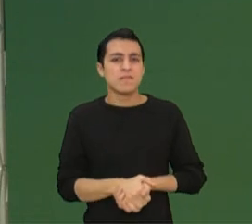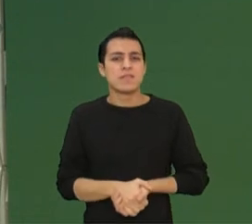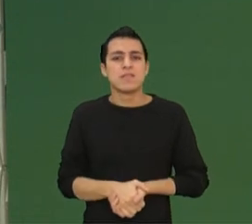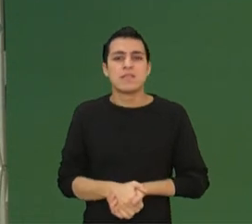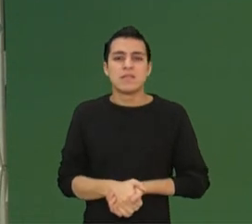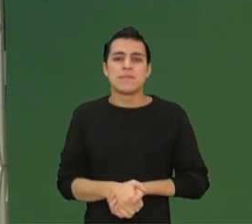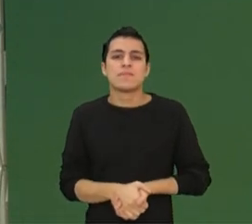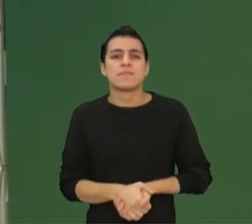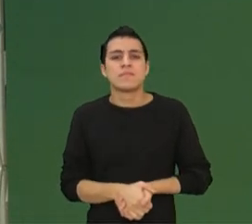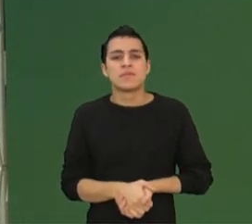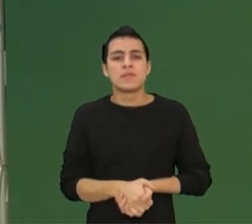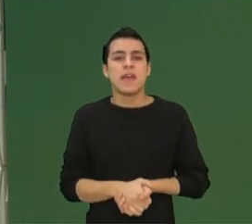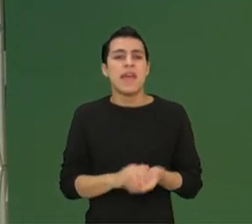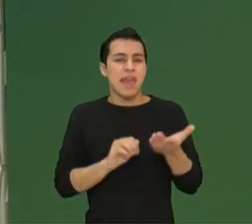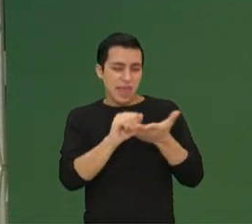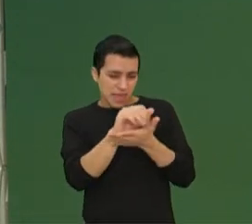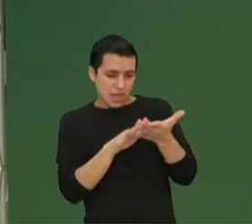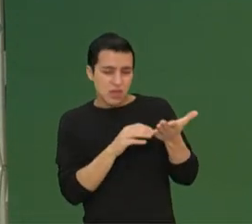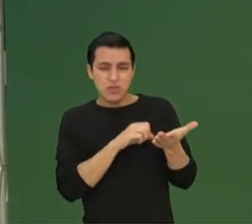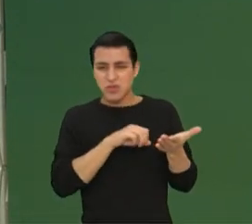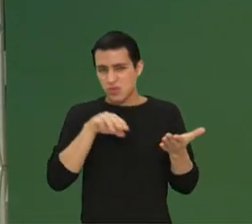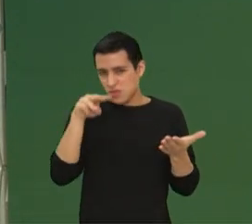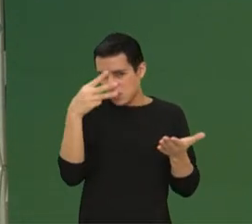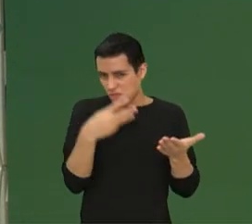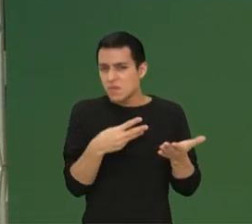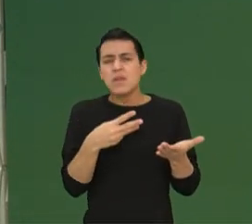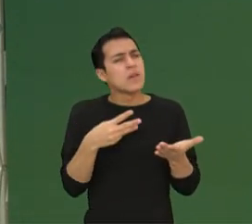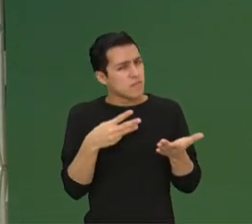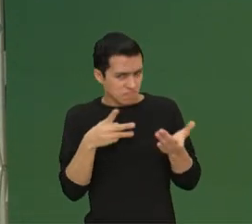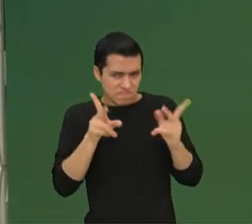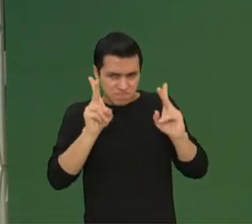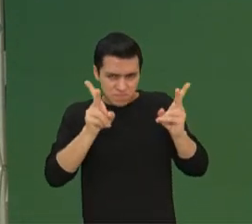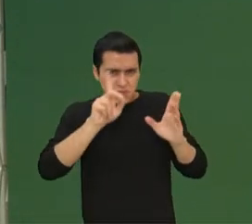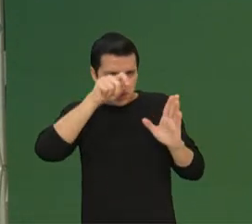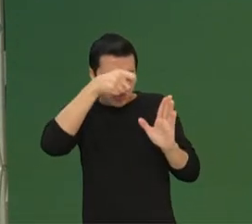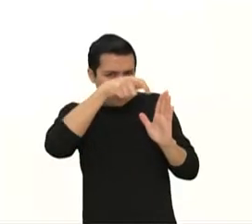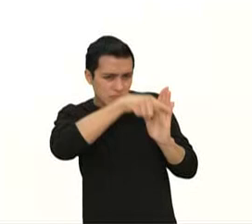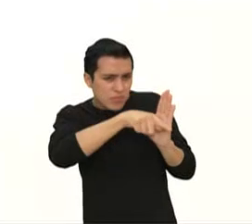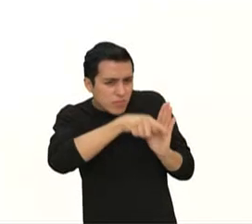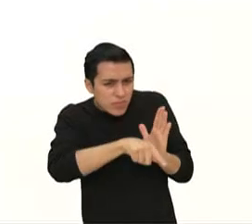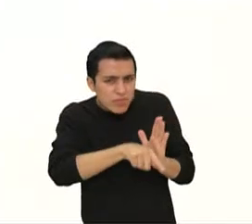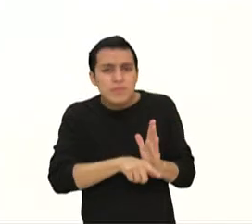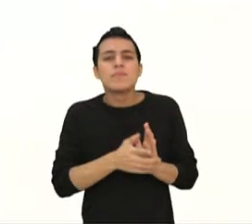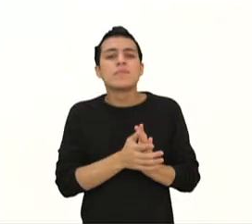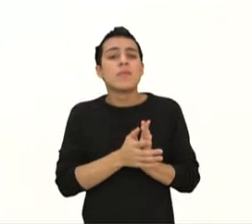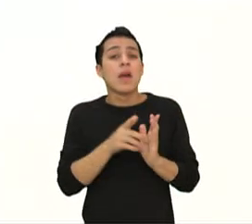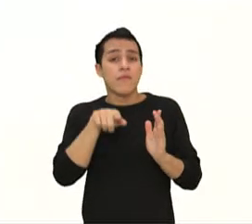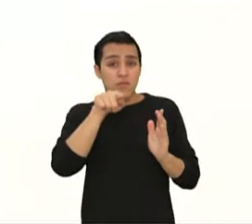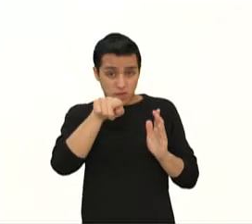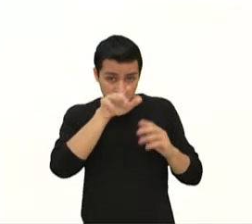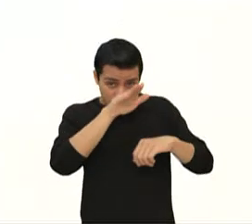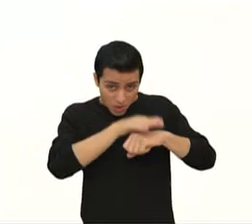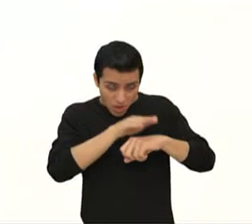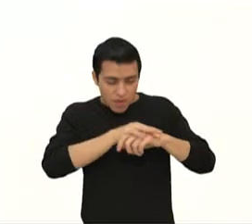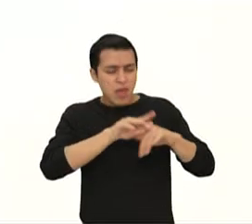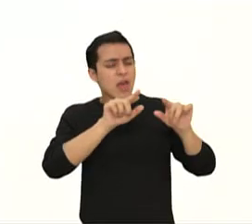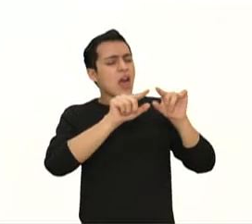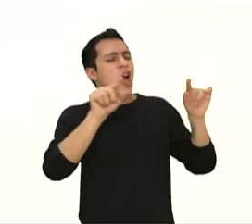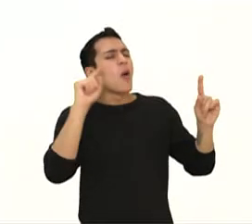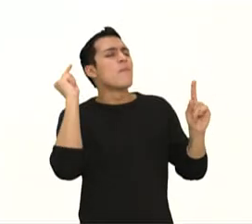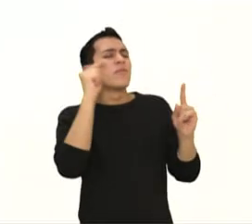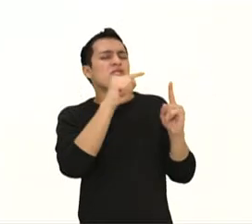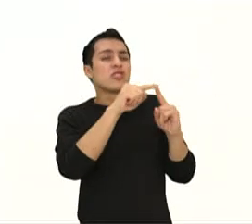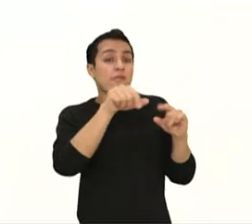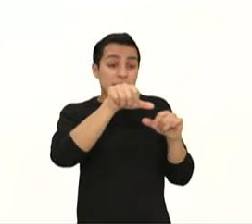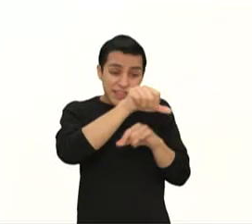Exercício número 3, ainda sobre essa enquete. Transforme essa pergunta objetiva